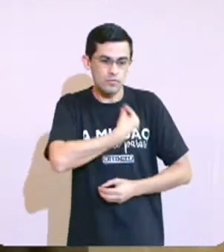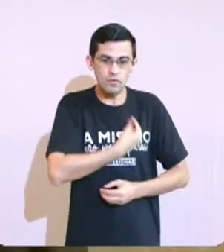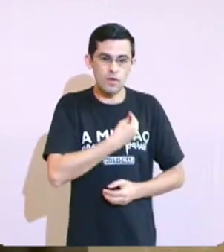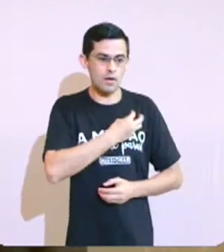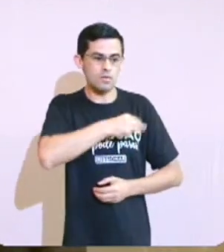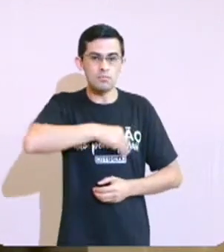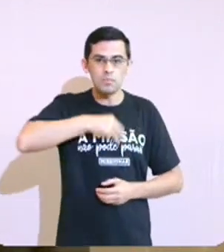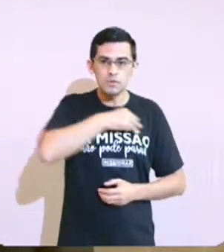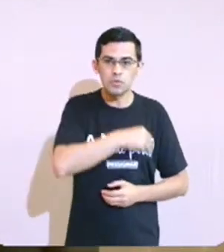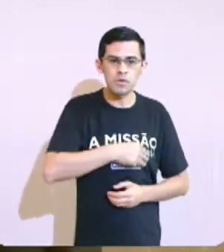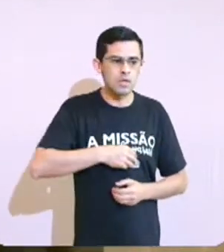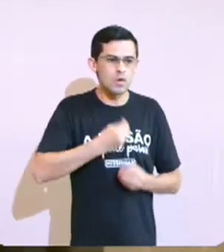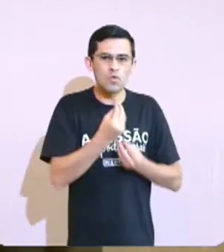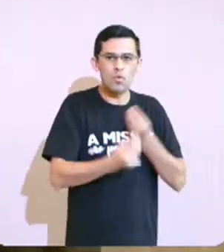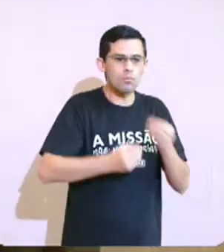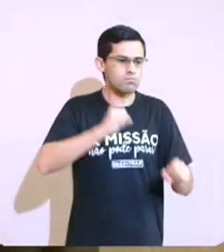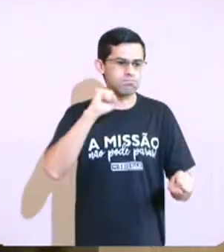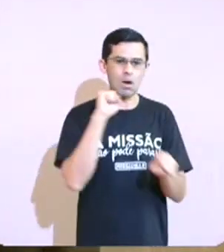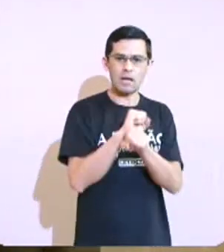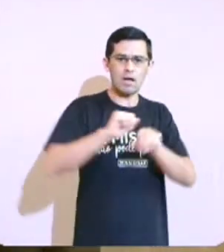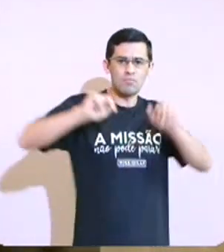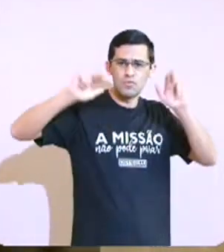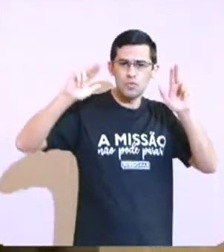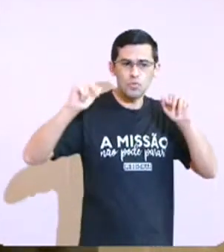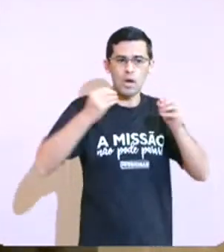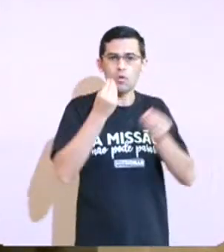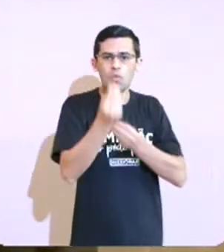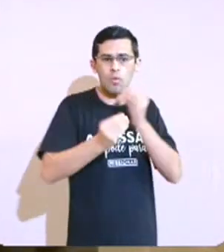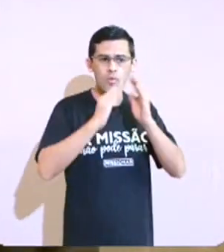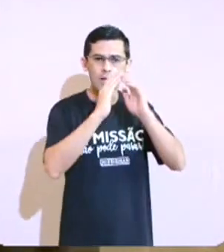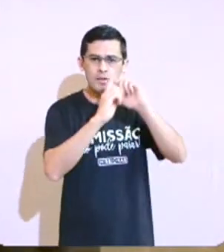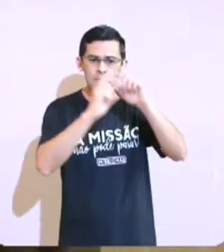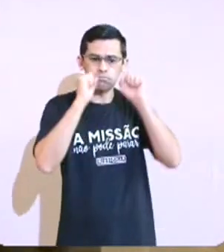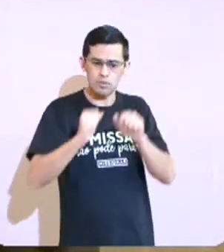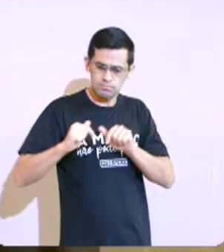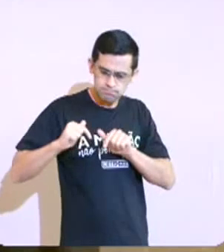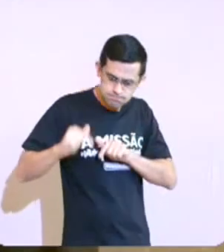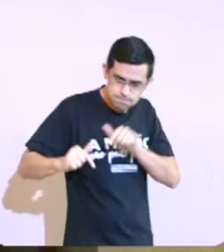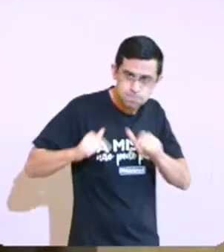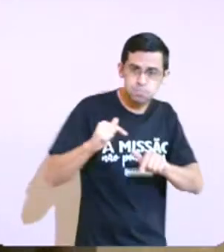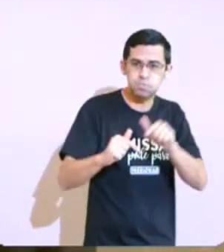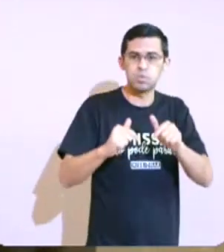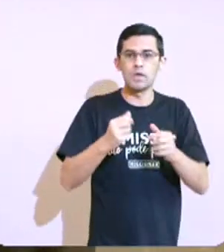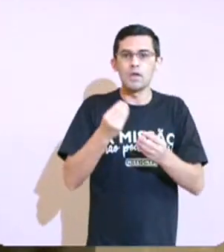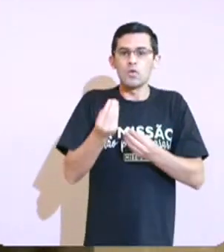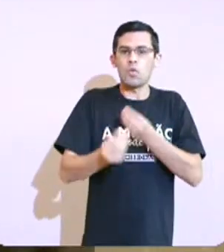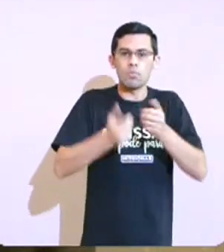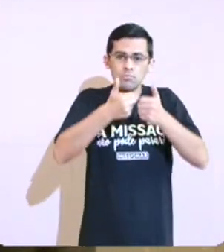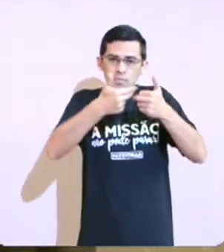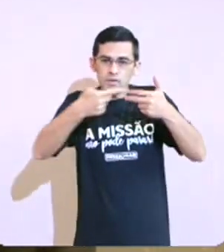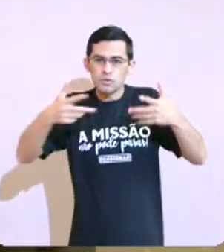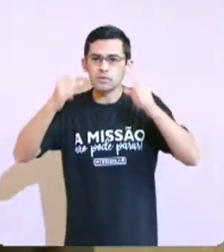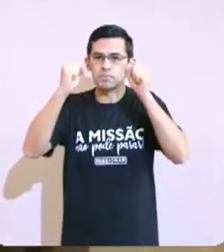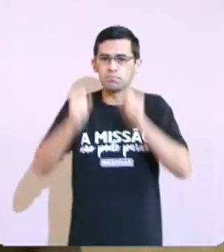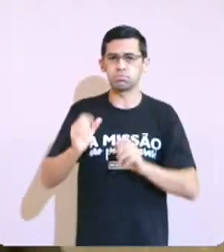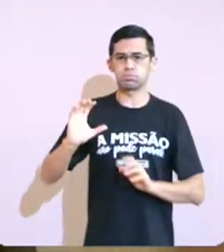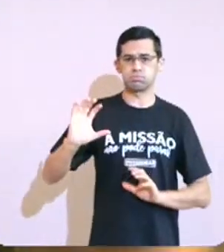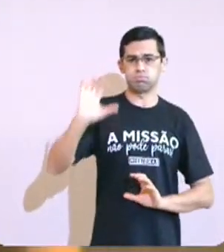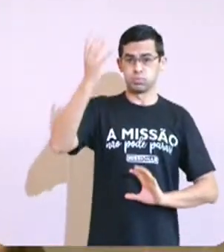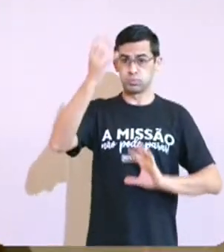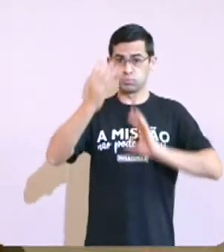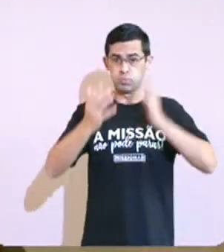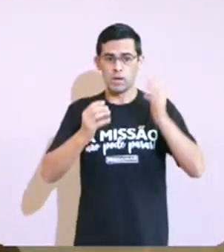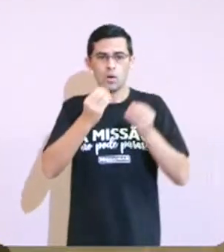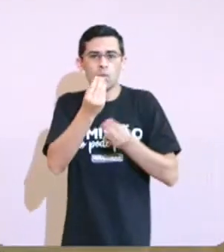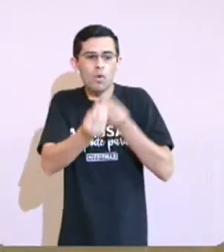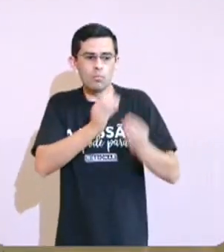missão, como não parar jamais, como a igreja pode se mover, como as coisas podem acontecer,